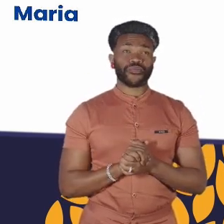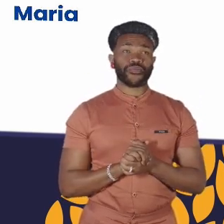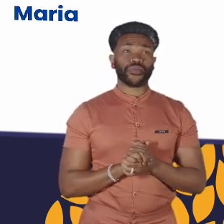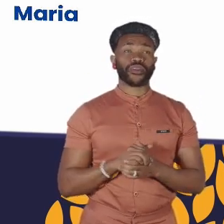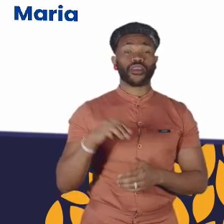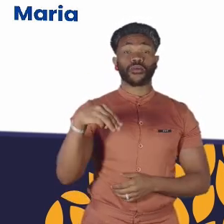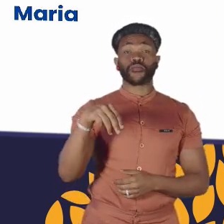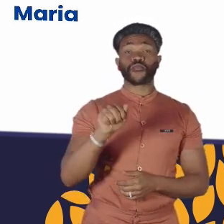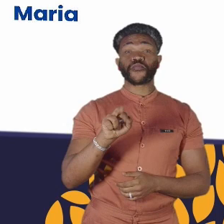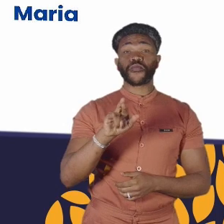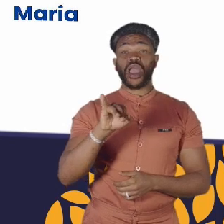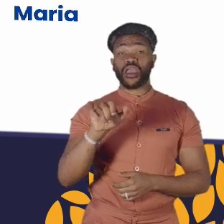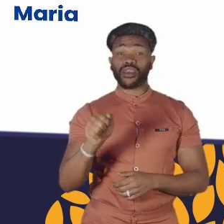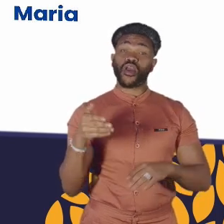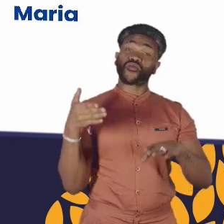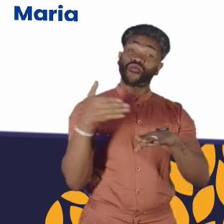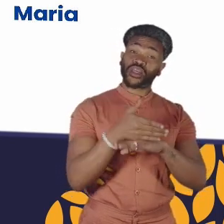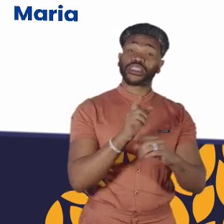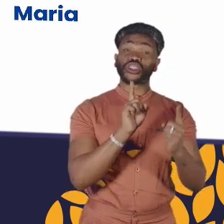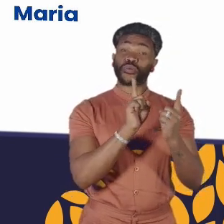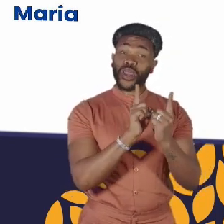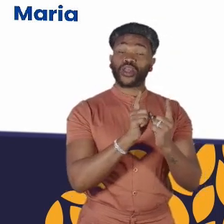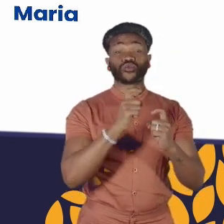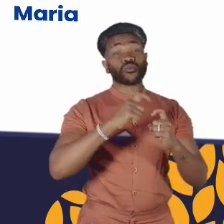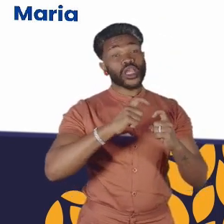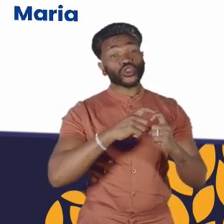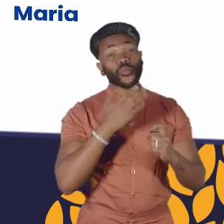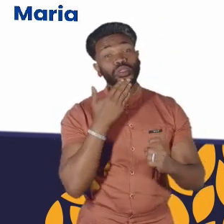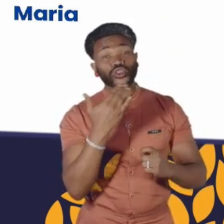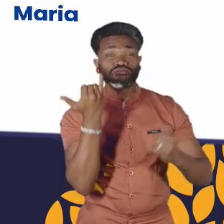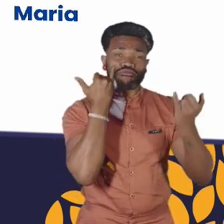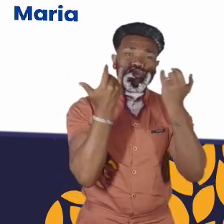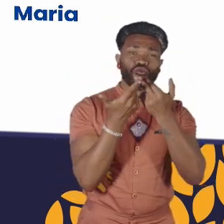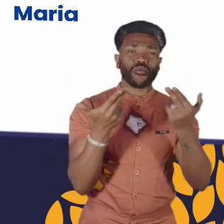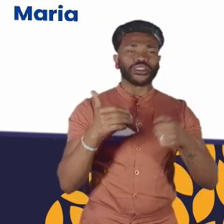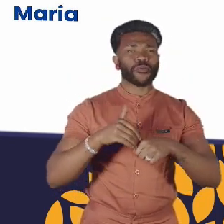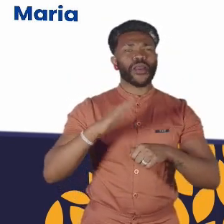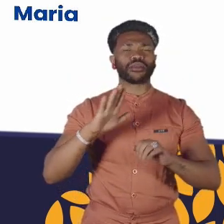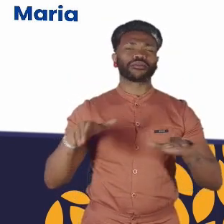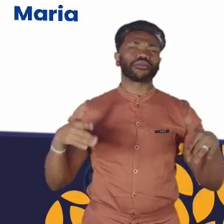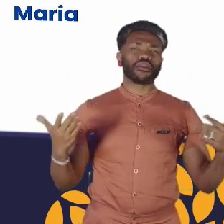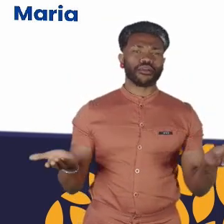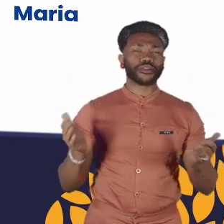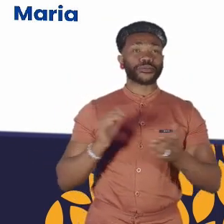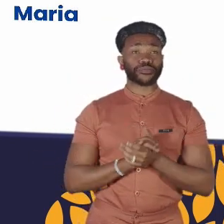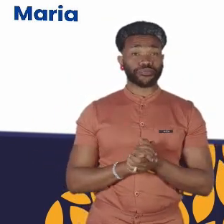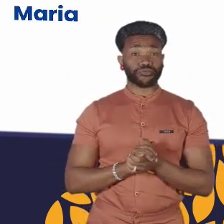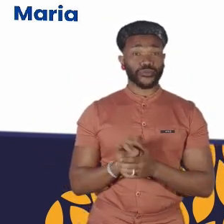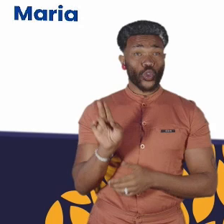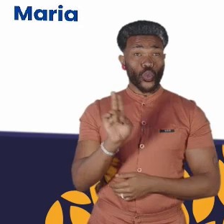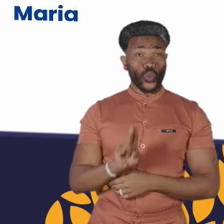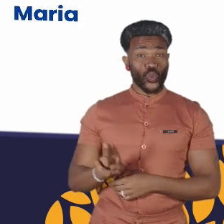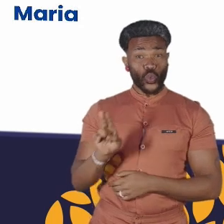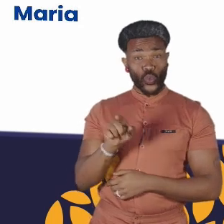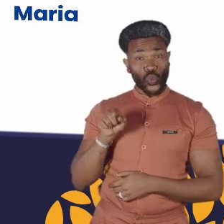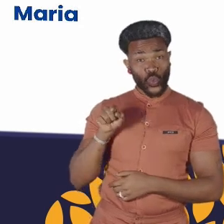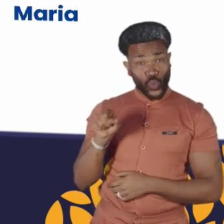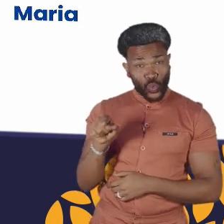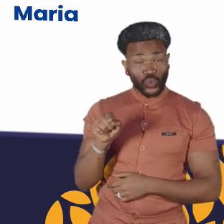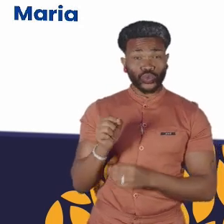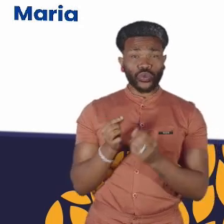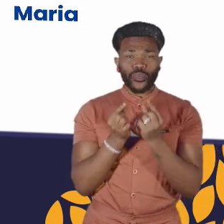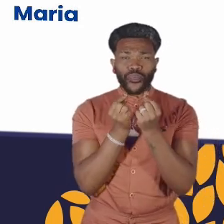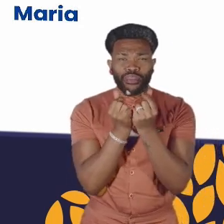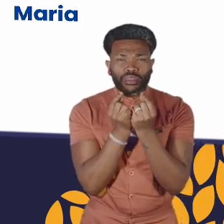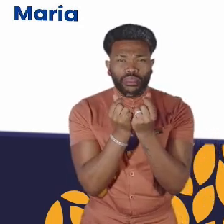E a Maria vem na consulta buscando mais informações. E aí, pessoal, esse uso do prensadinho